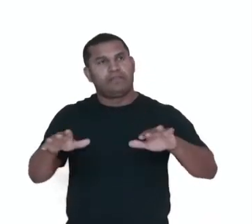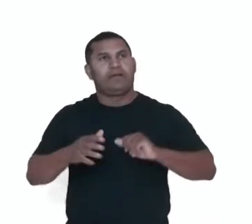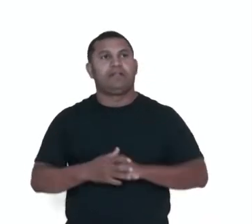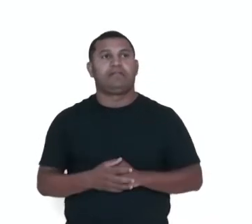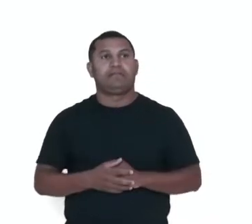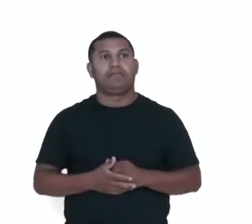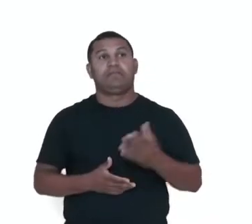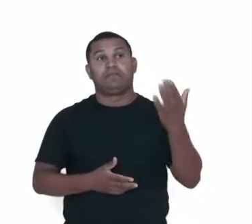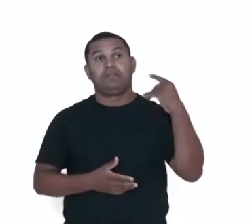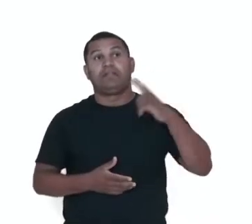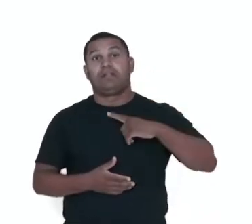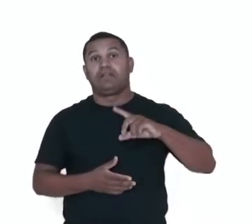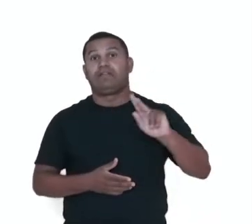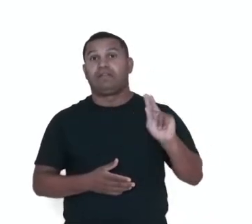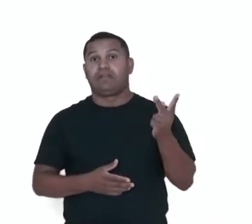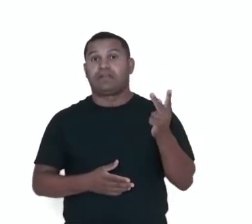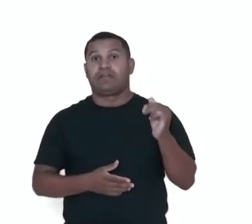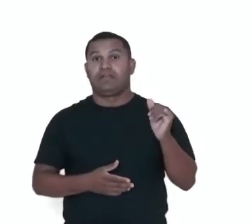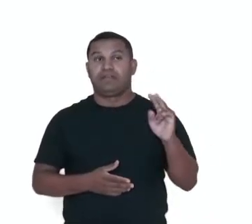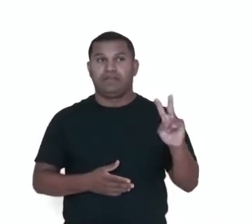agora veio a Covid. Então,